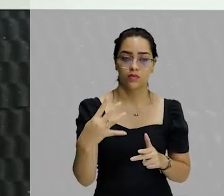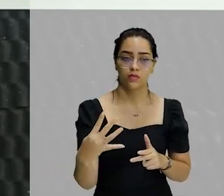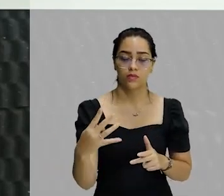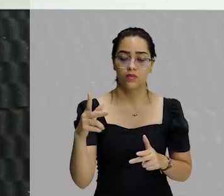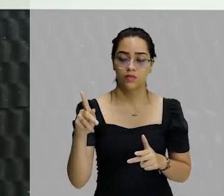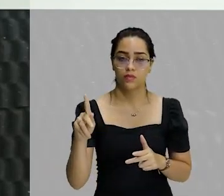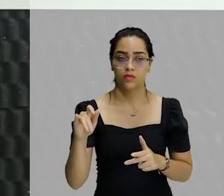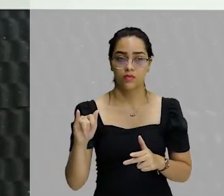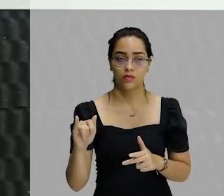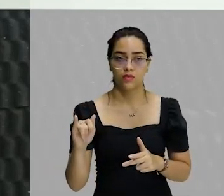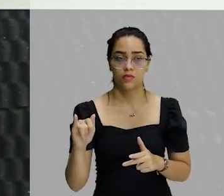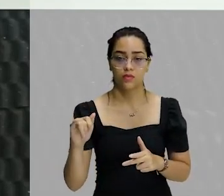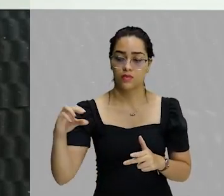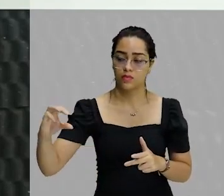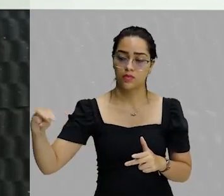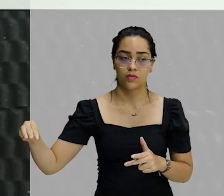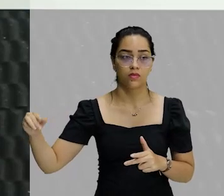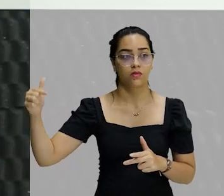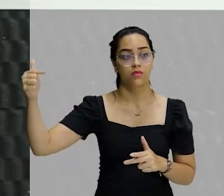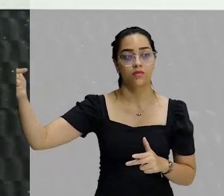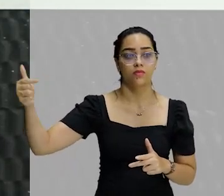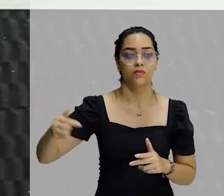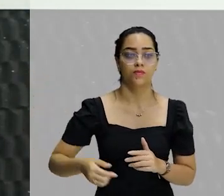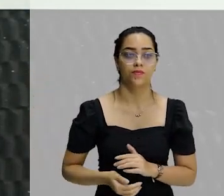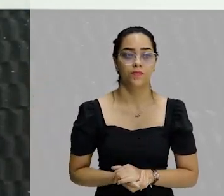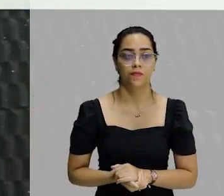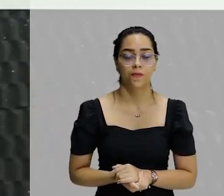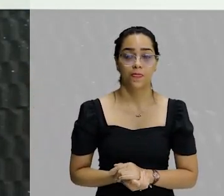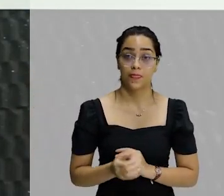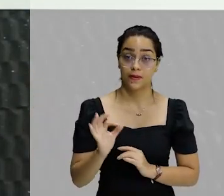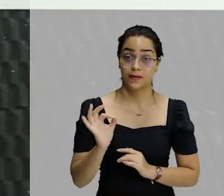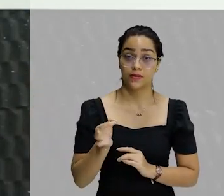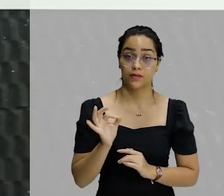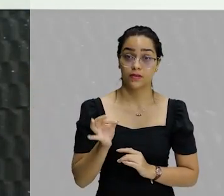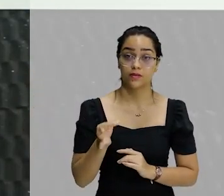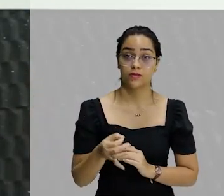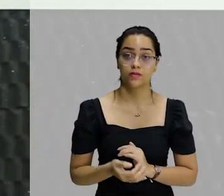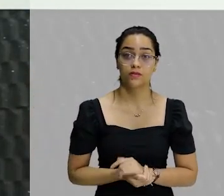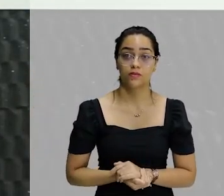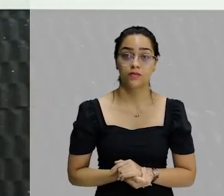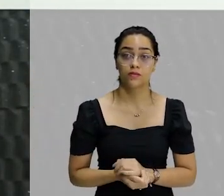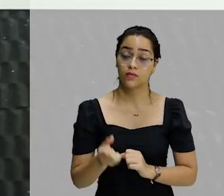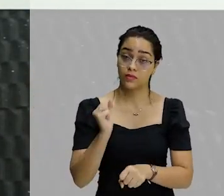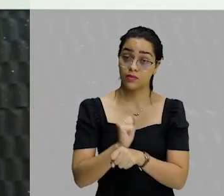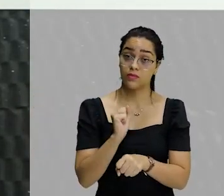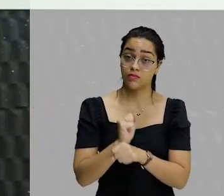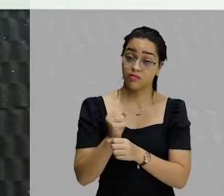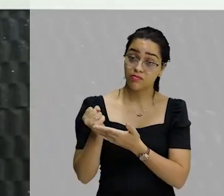64π centímetros quadrados. Ok, turminha? Então,